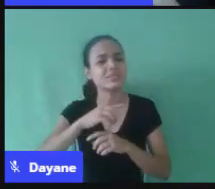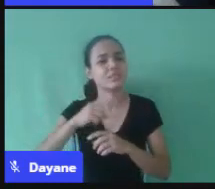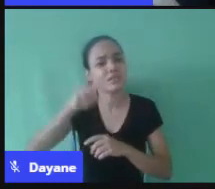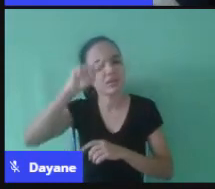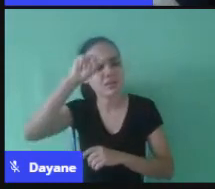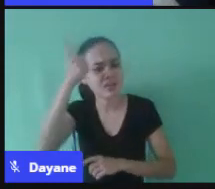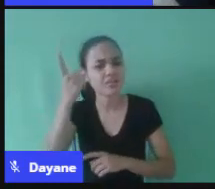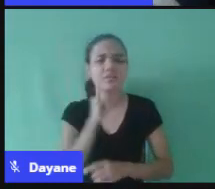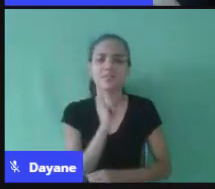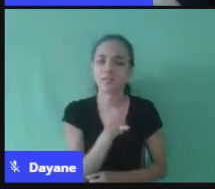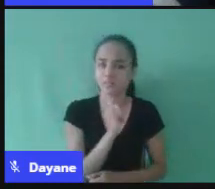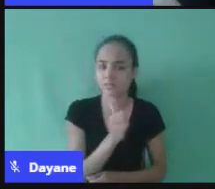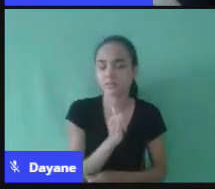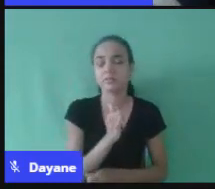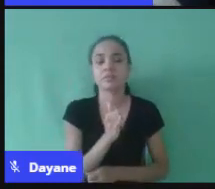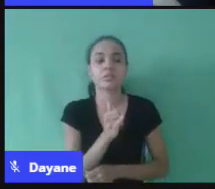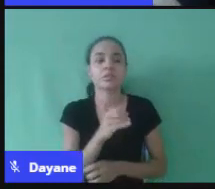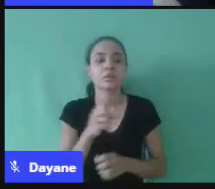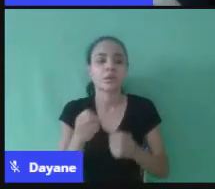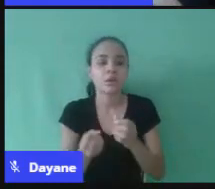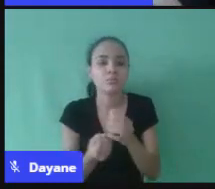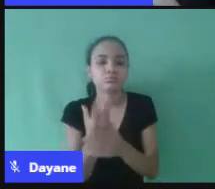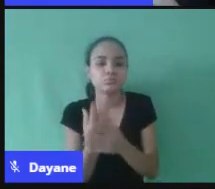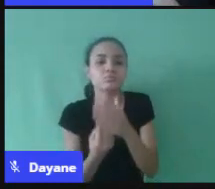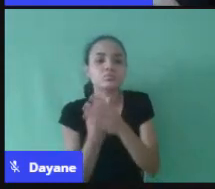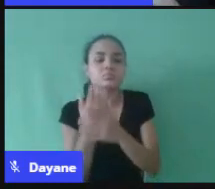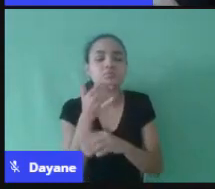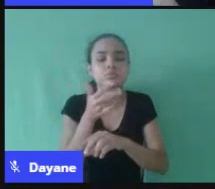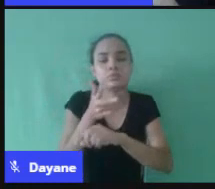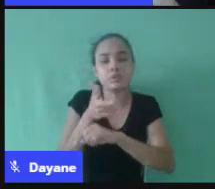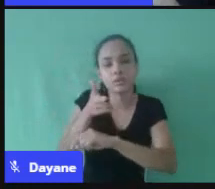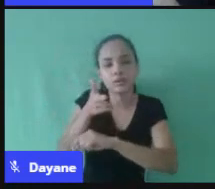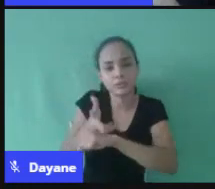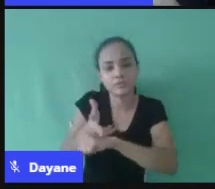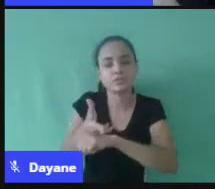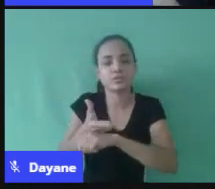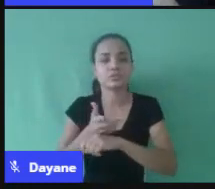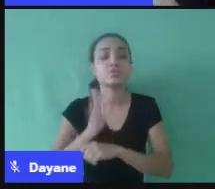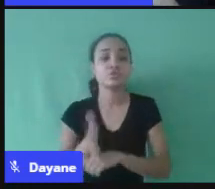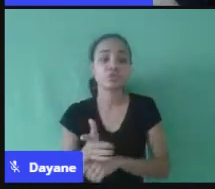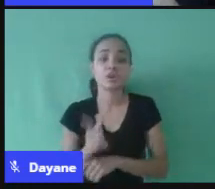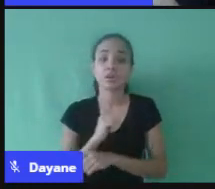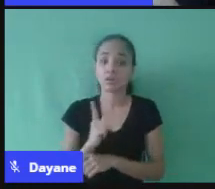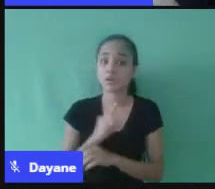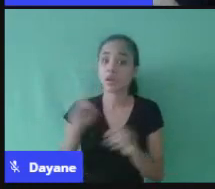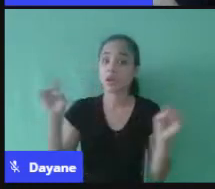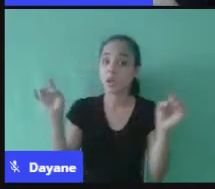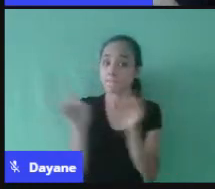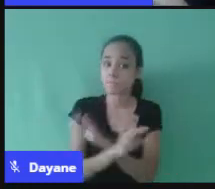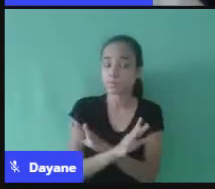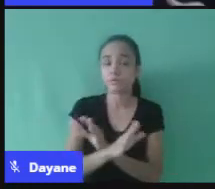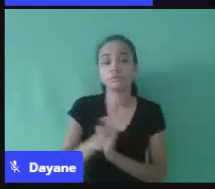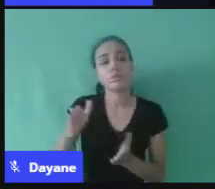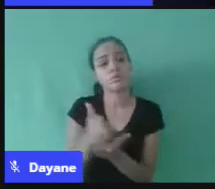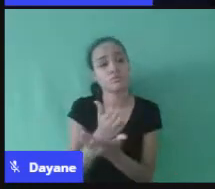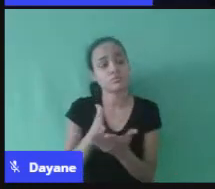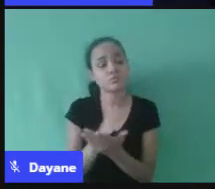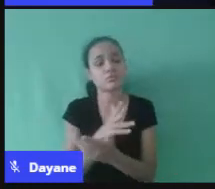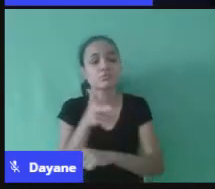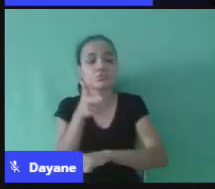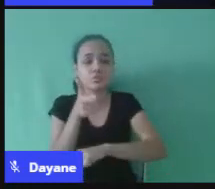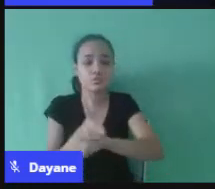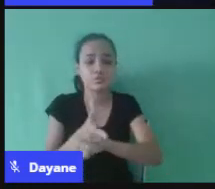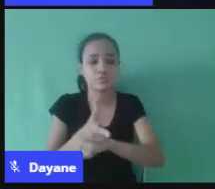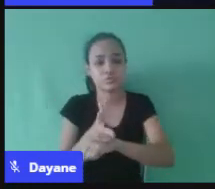produzir vídeos, a gente tem alguns vídeos já prontos, né? A gente sugere esse aí, né? Em nome